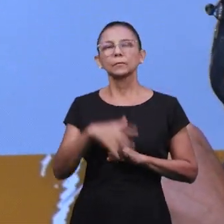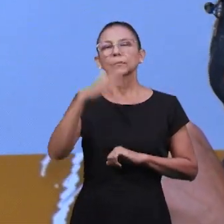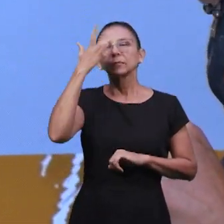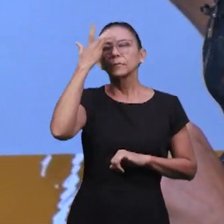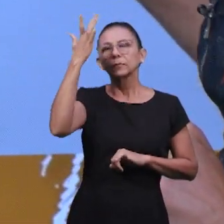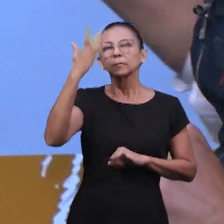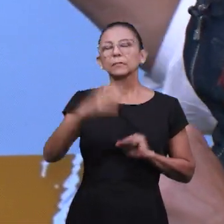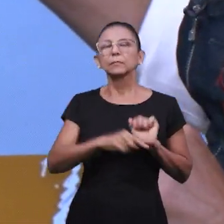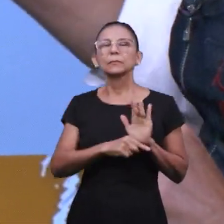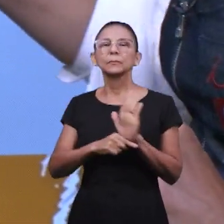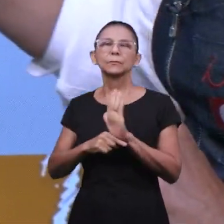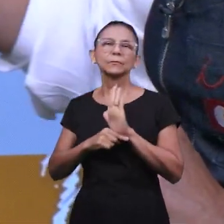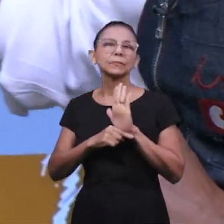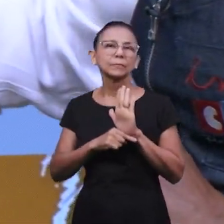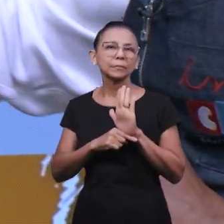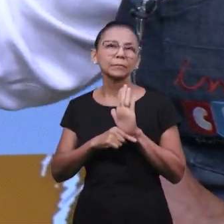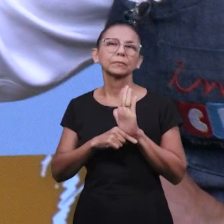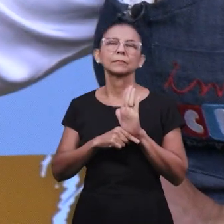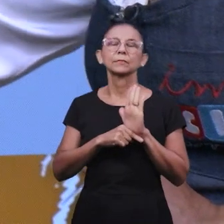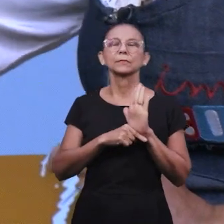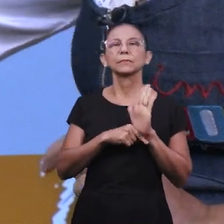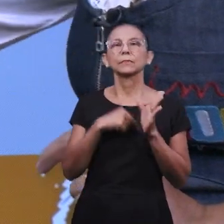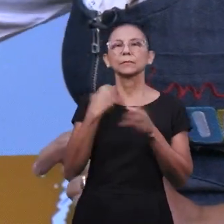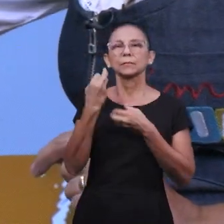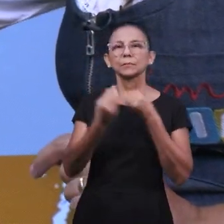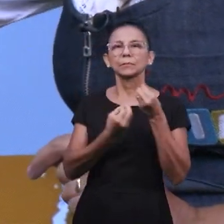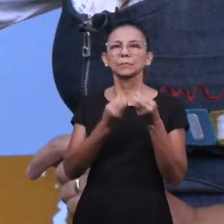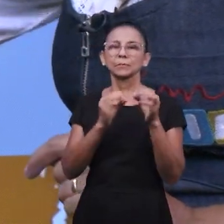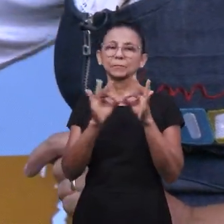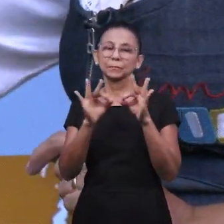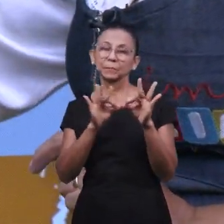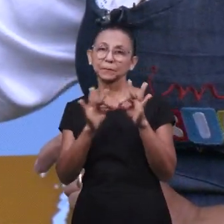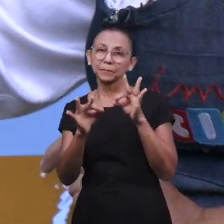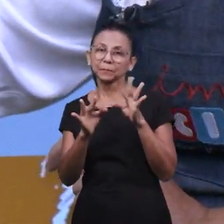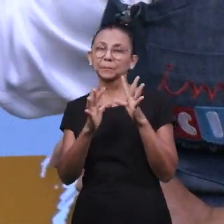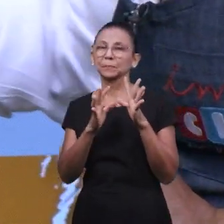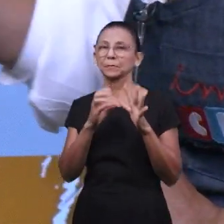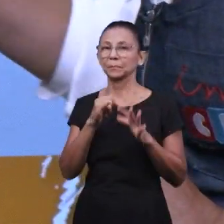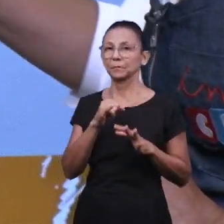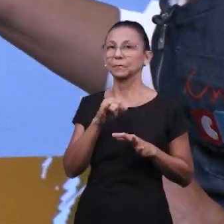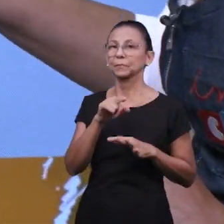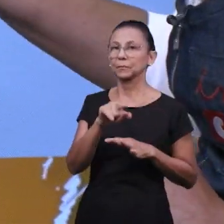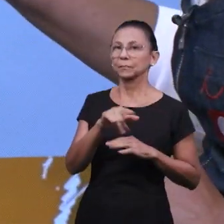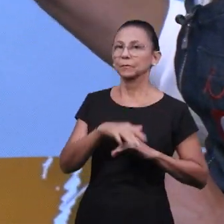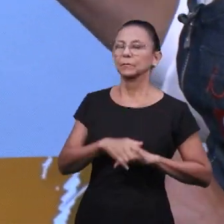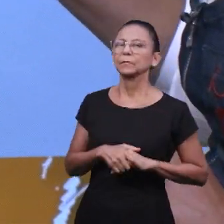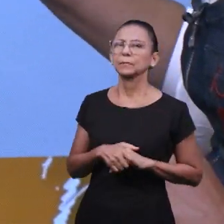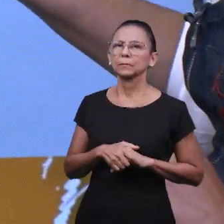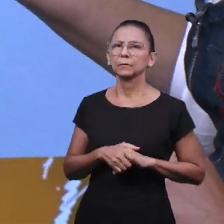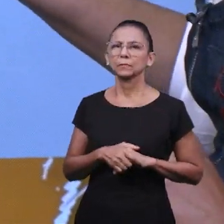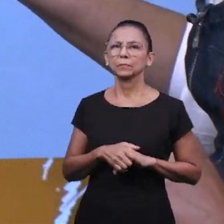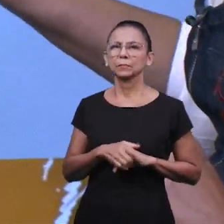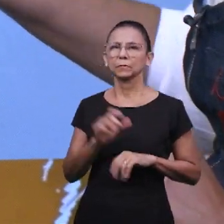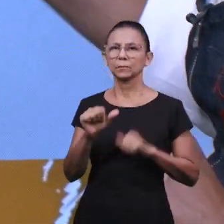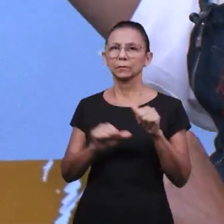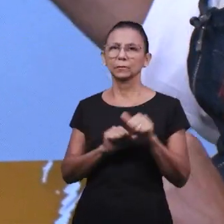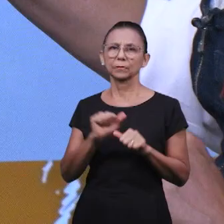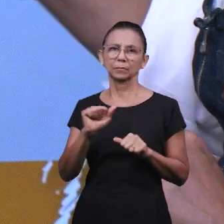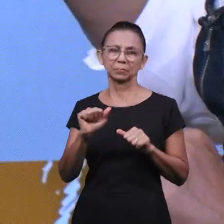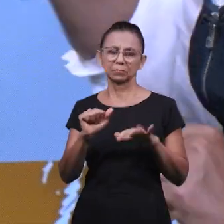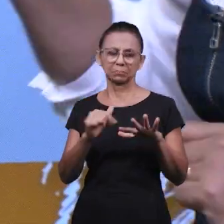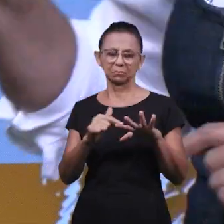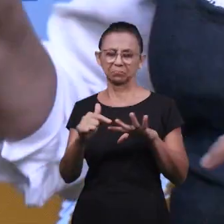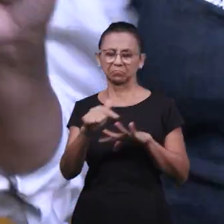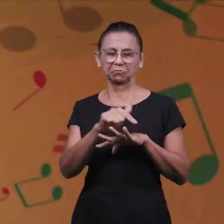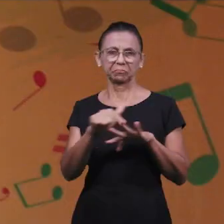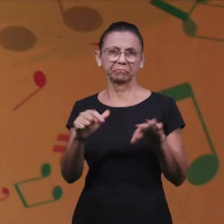vai facilitar a forma de você estar executando, tocando. Mas se você toca com outro dedinho,